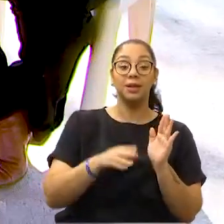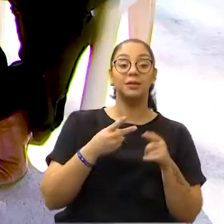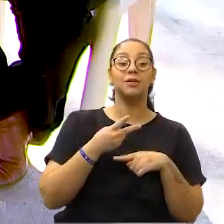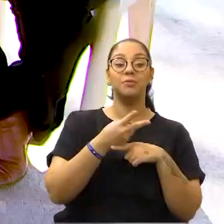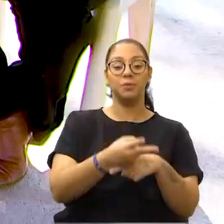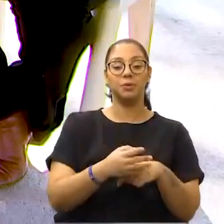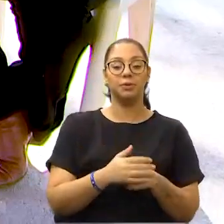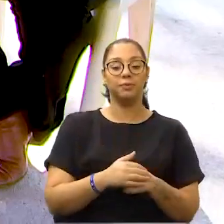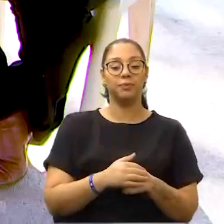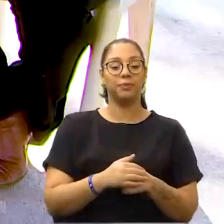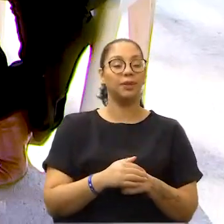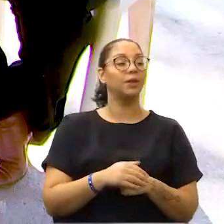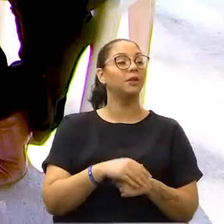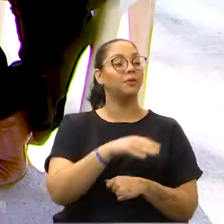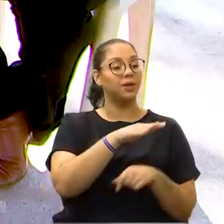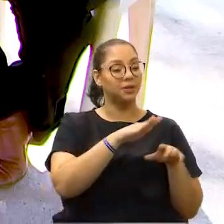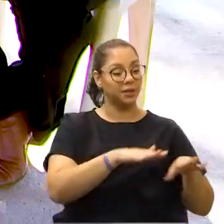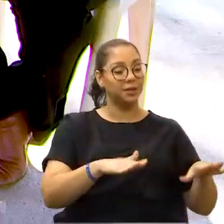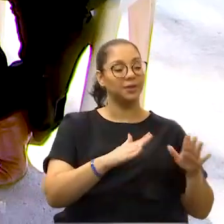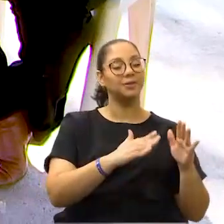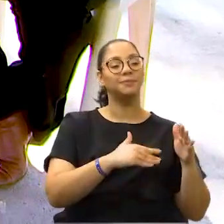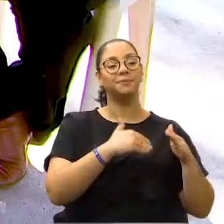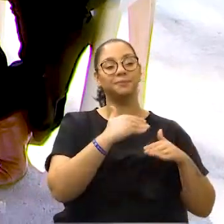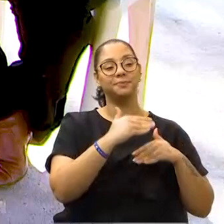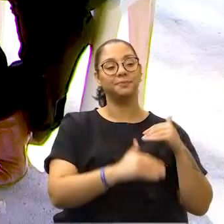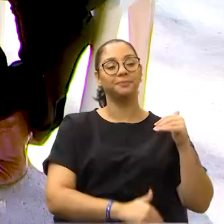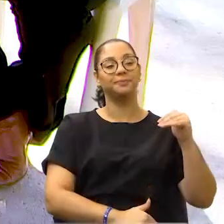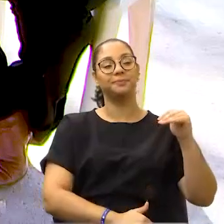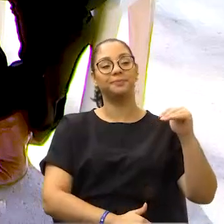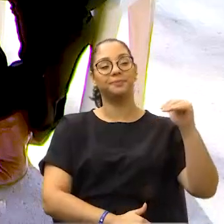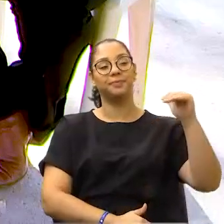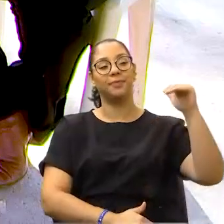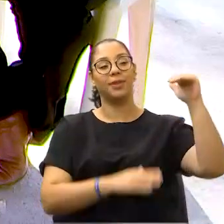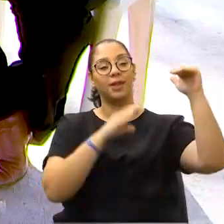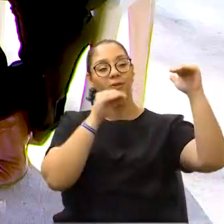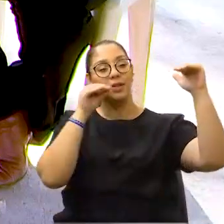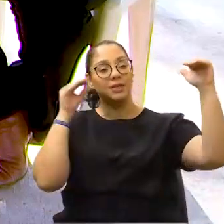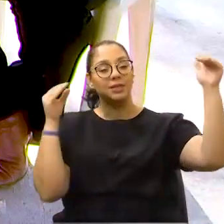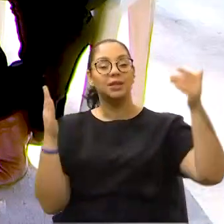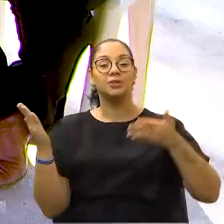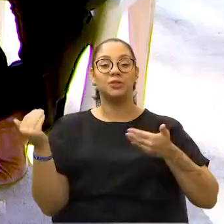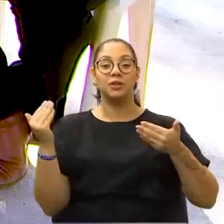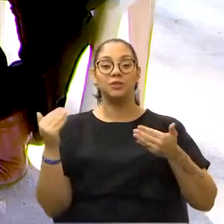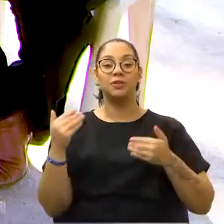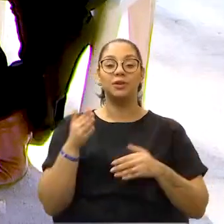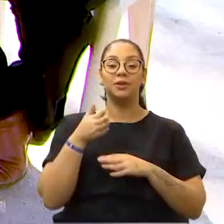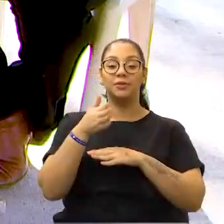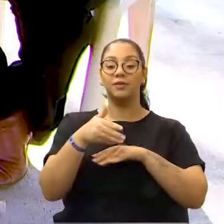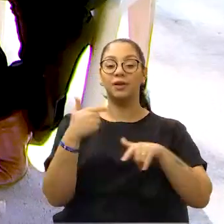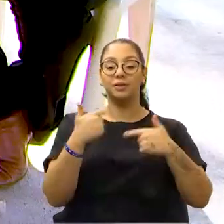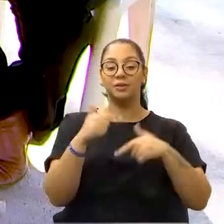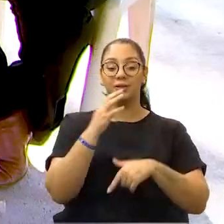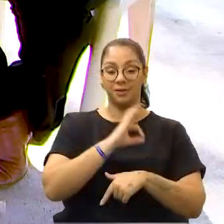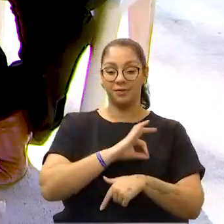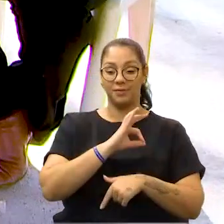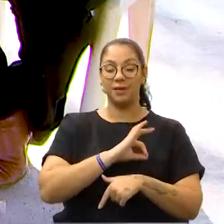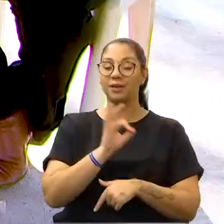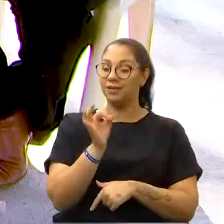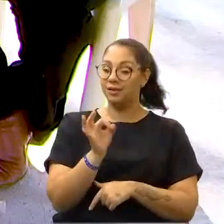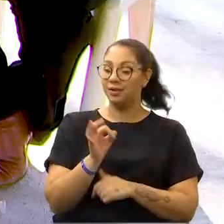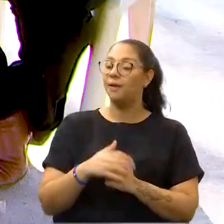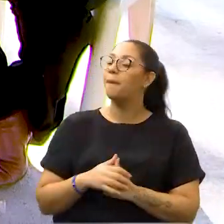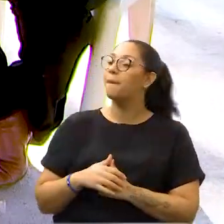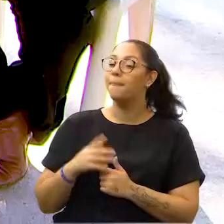e também da própria criança. E essa criança vai crescendo, vira adolescente, um jovem adulto e vai atrás